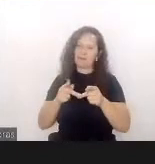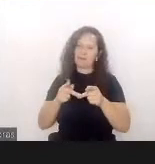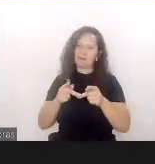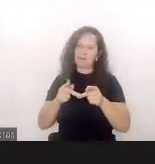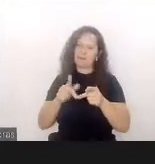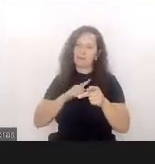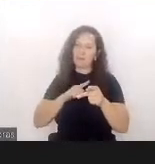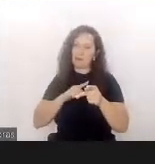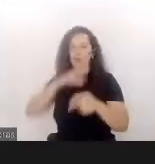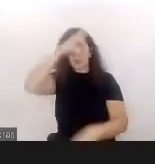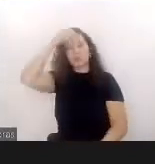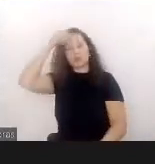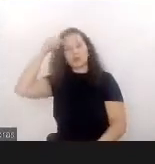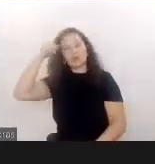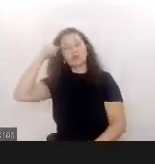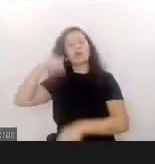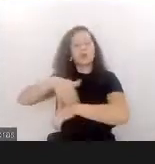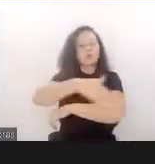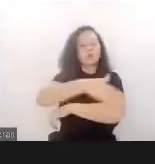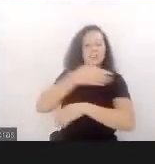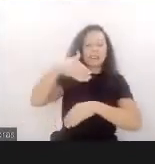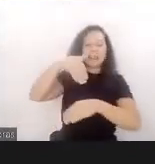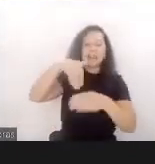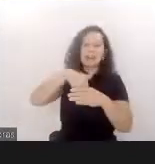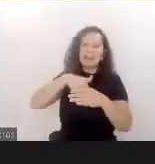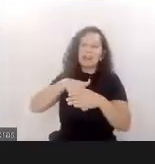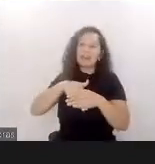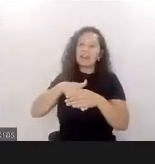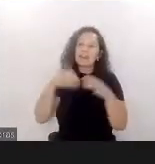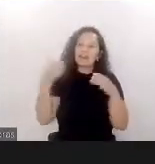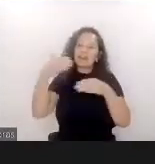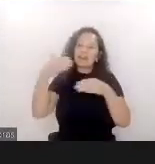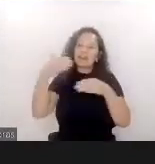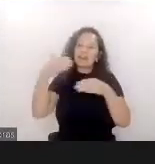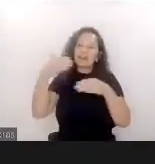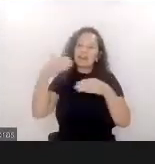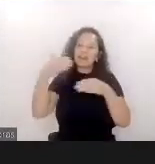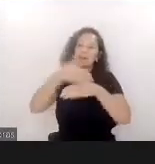do contexto do meu PhD, que eu estou começando agora.